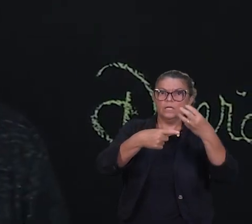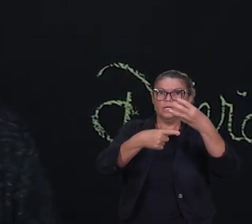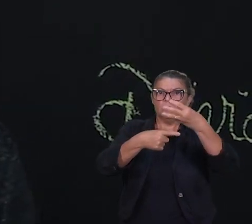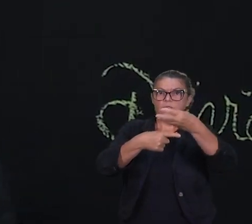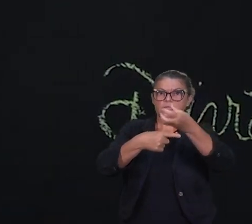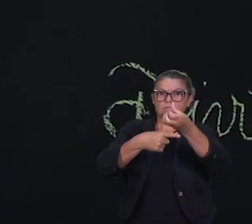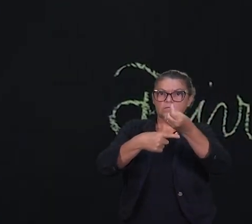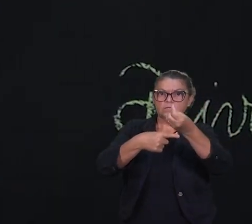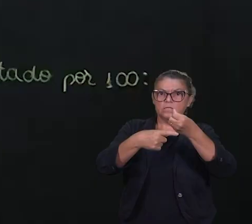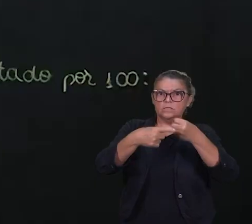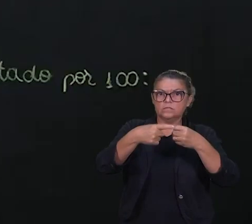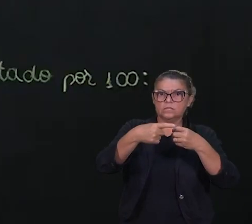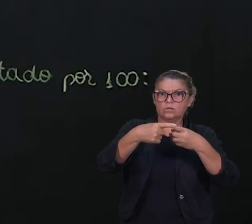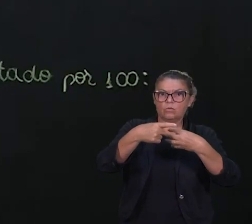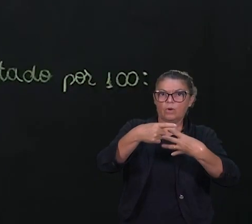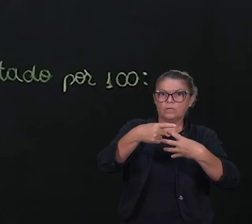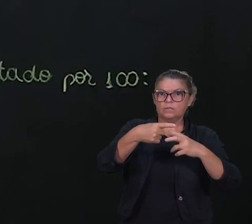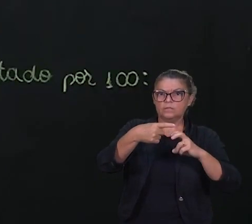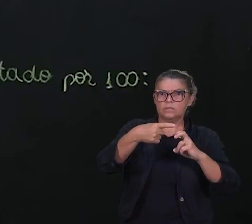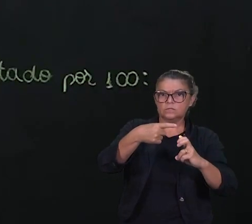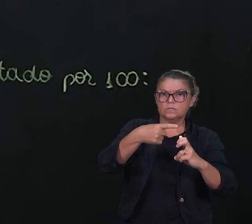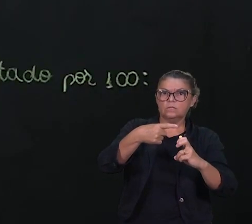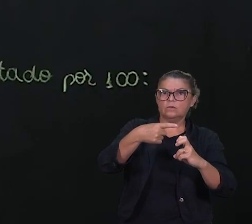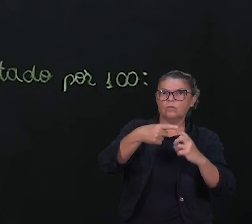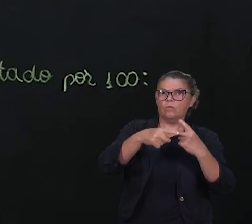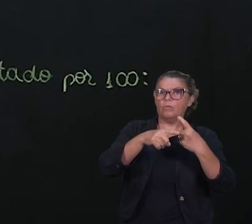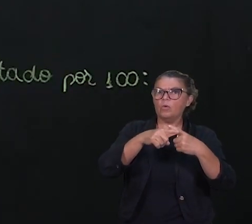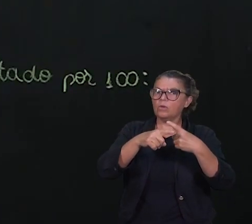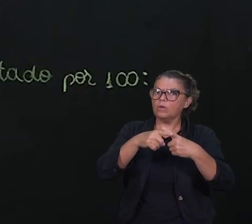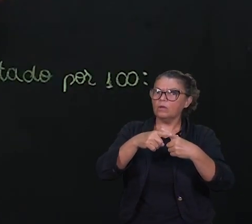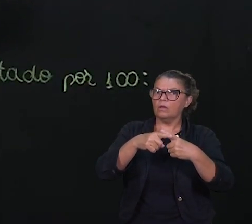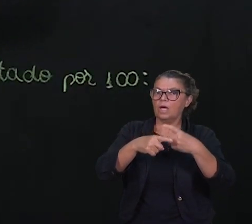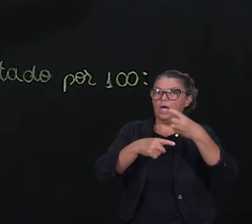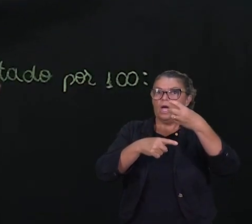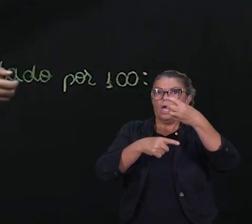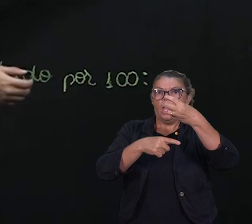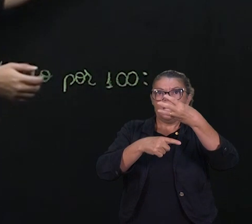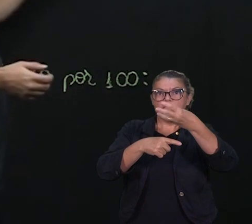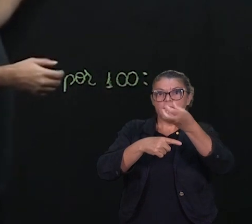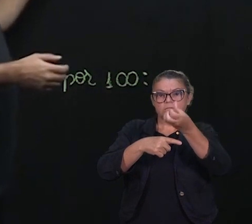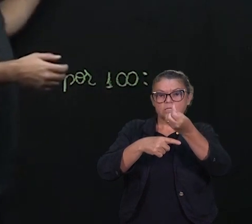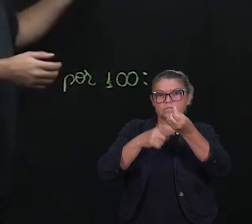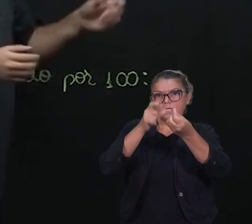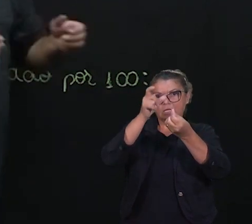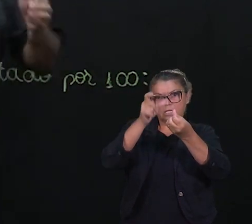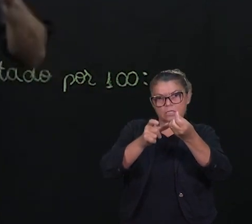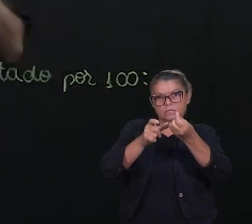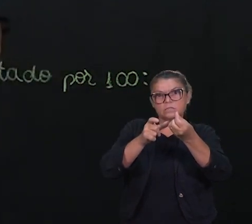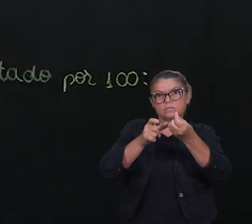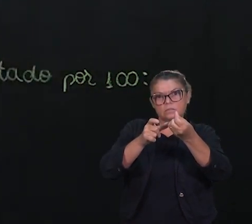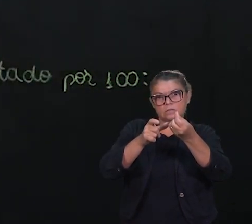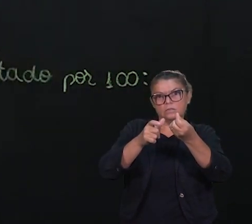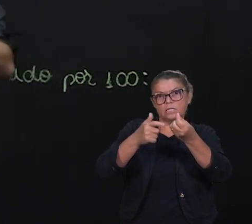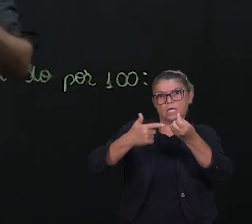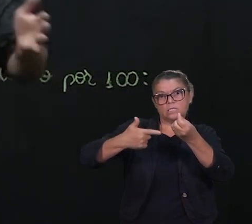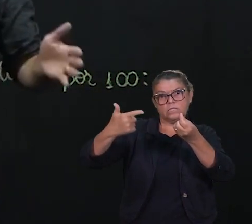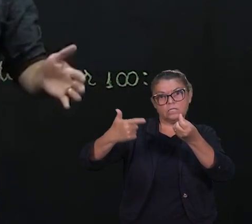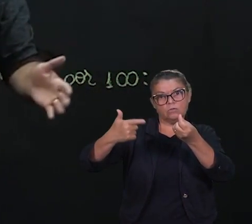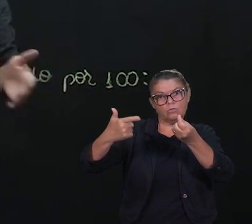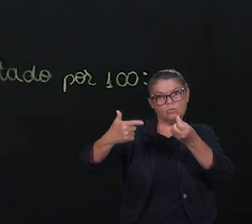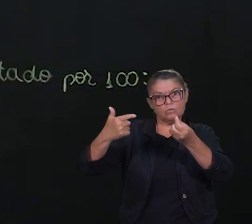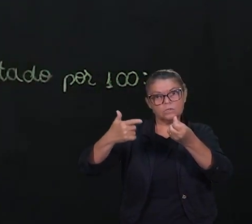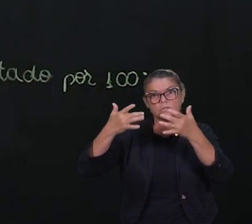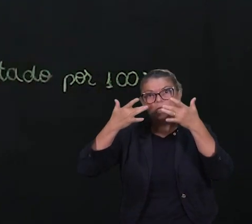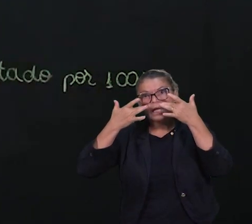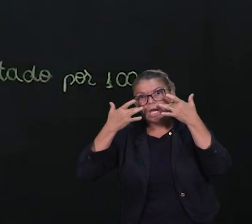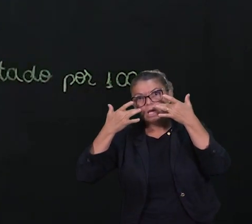sobre 245. Porque justamente 36 é a diferença de pessoas de uma encenação para